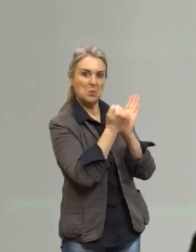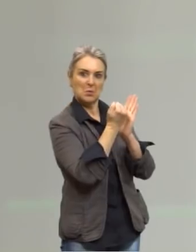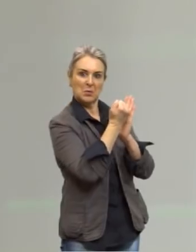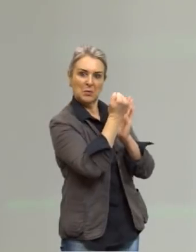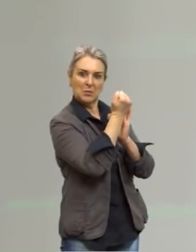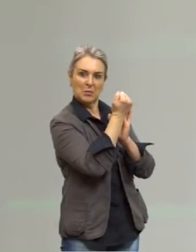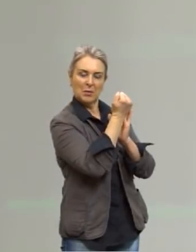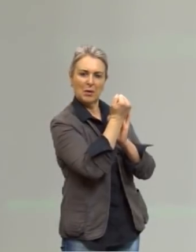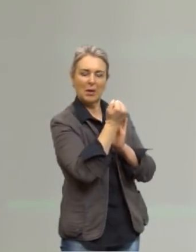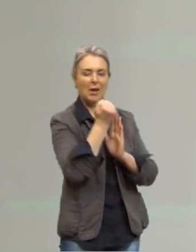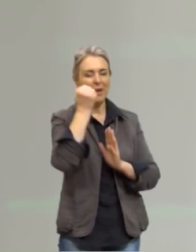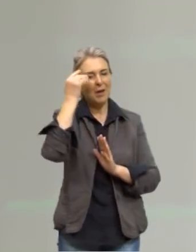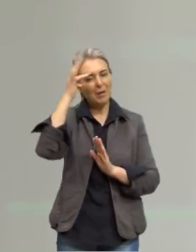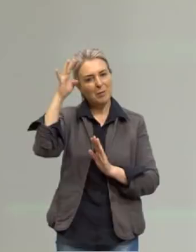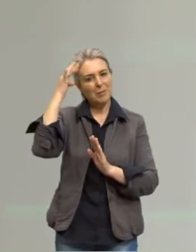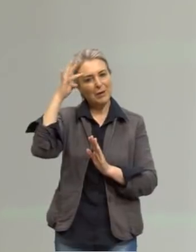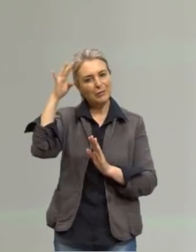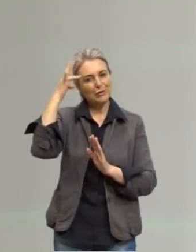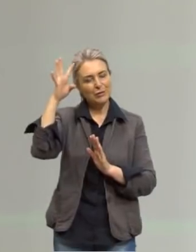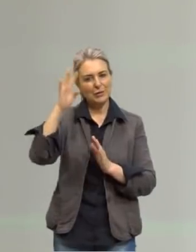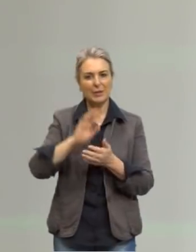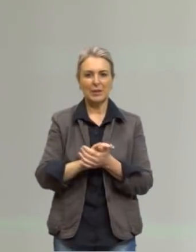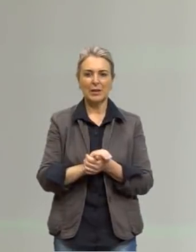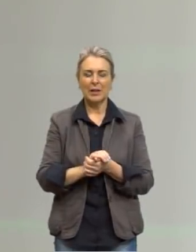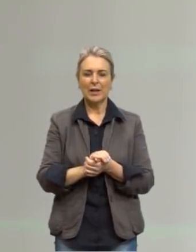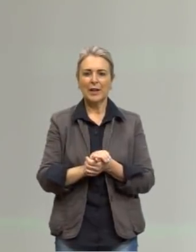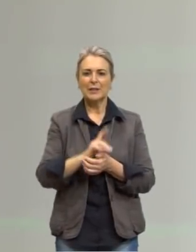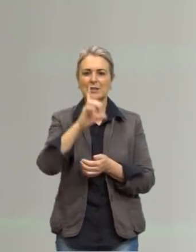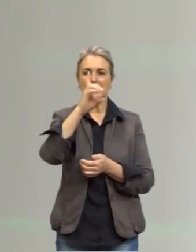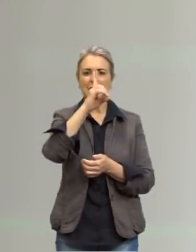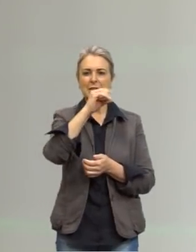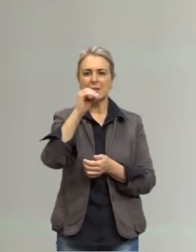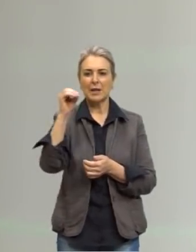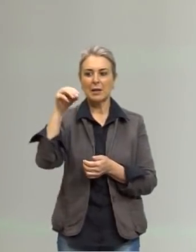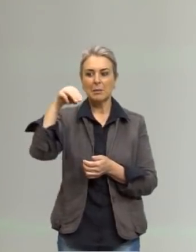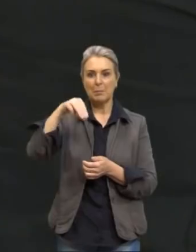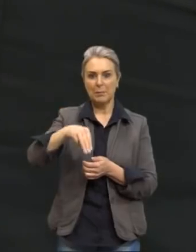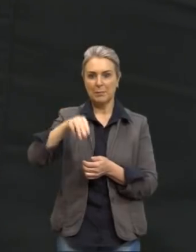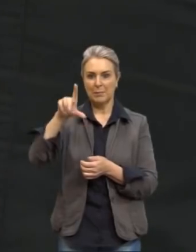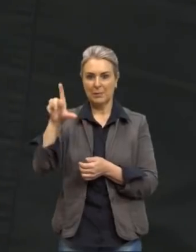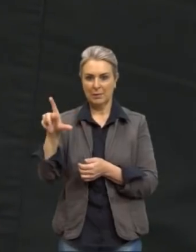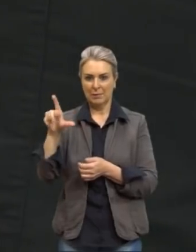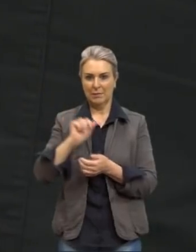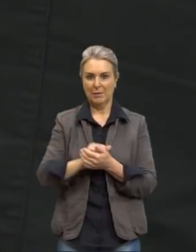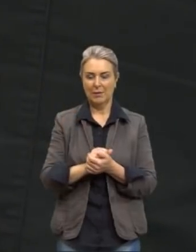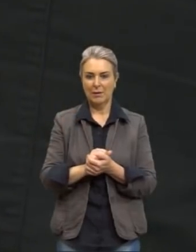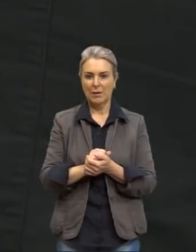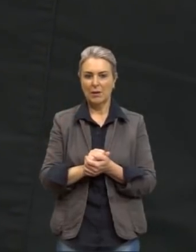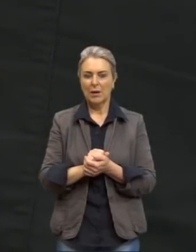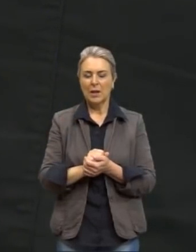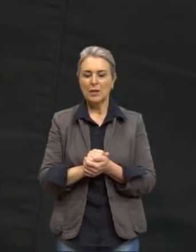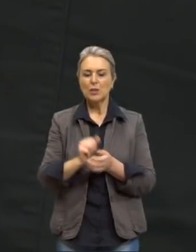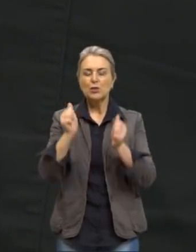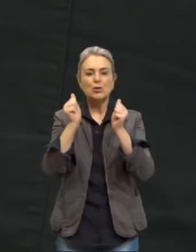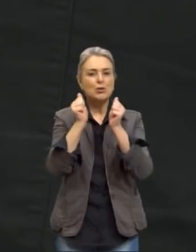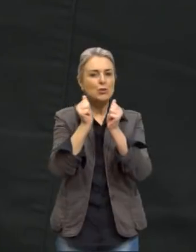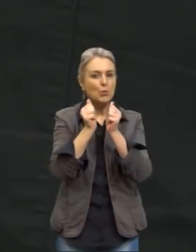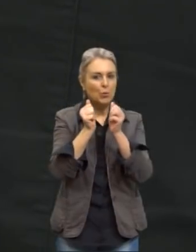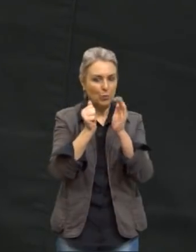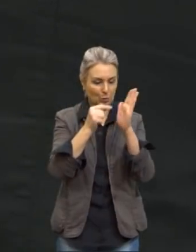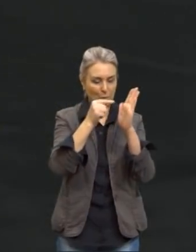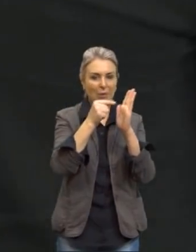e vamos imaginar que ela é uma proveta de 100 mililitros e eu acrescento 50